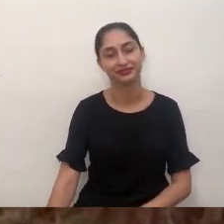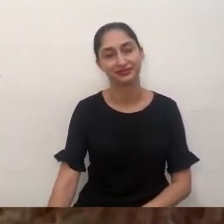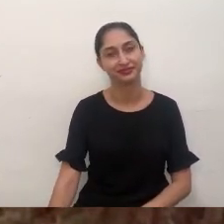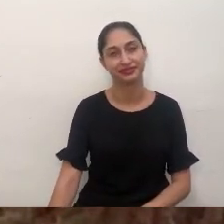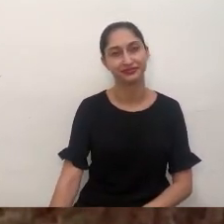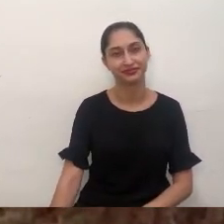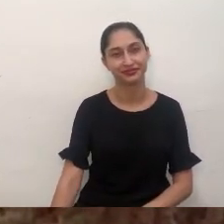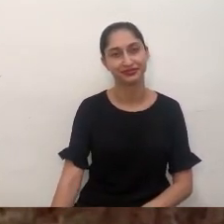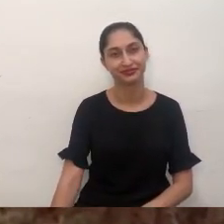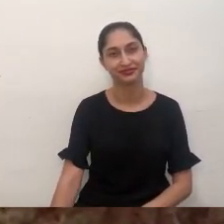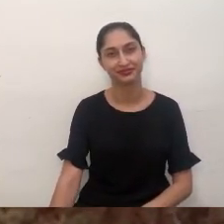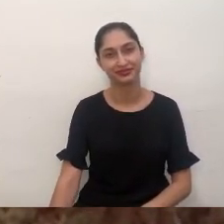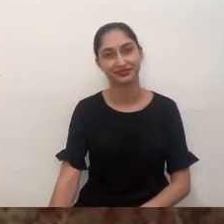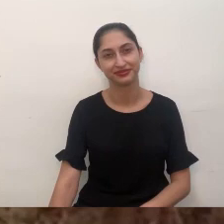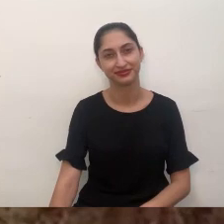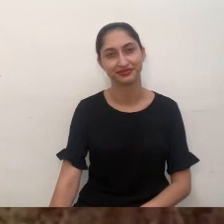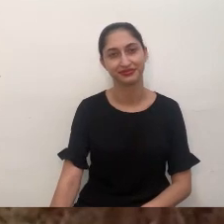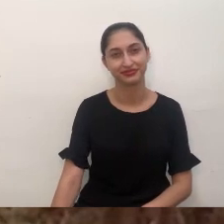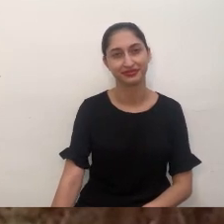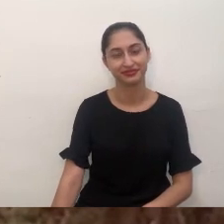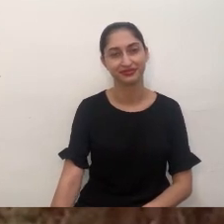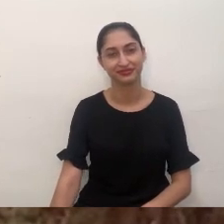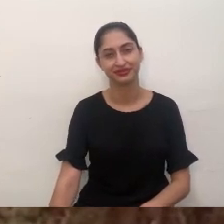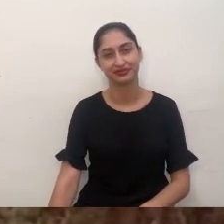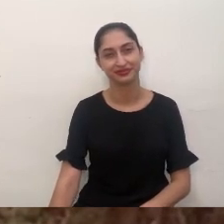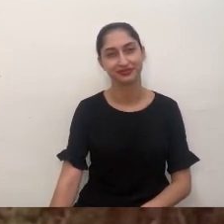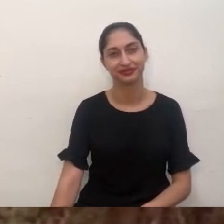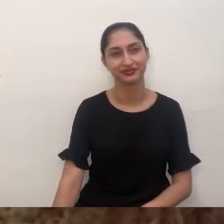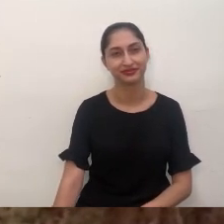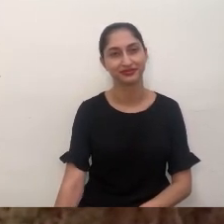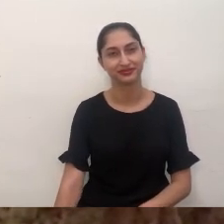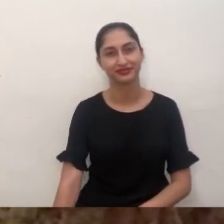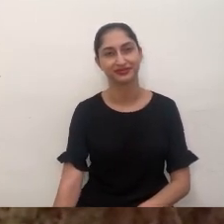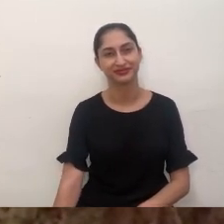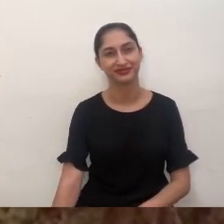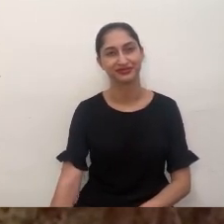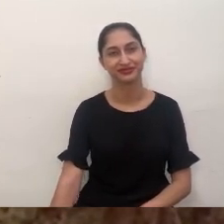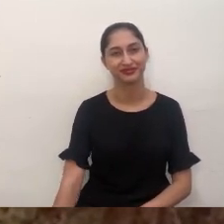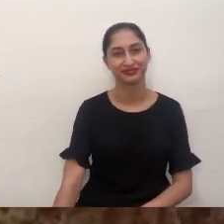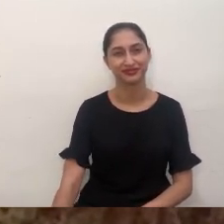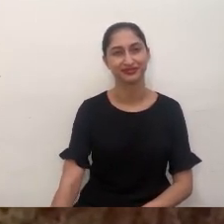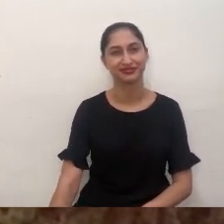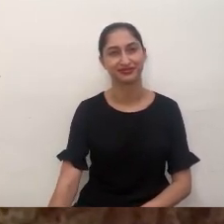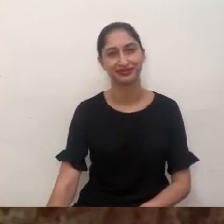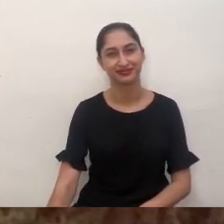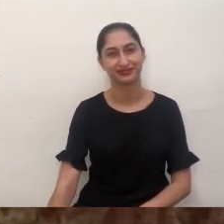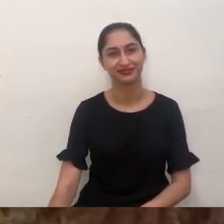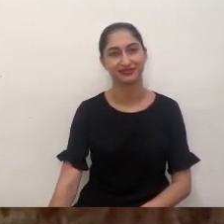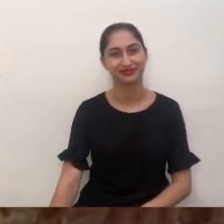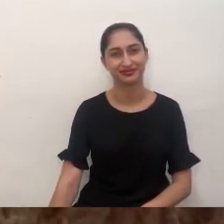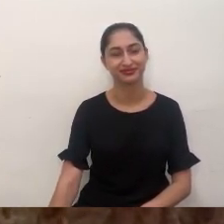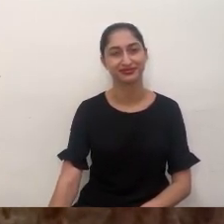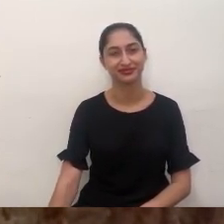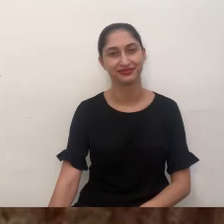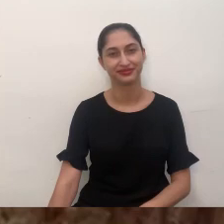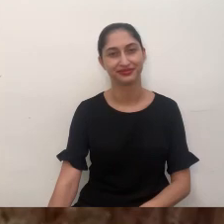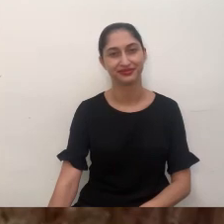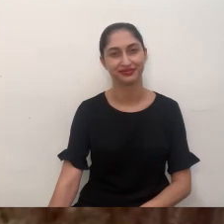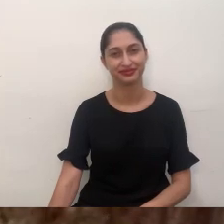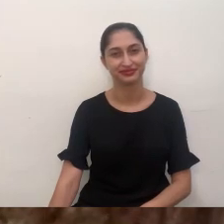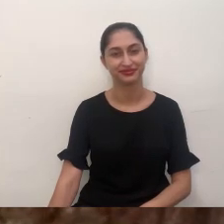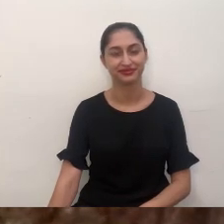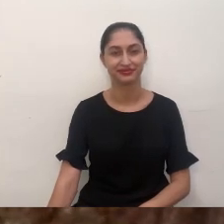dançar. Eu vou ali, eu volto já. Opanha maracujá, achei o ninho